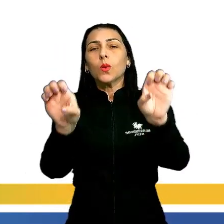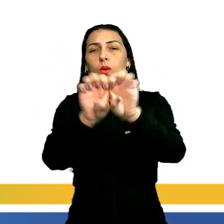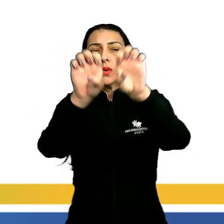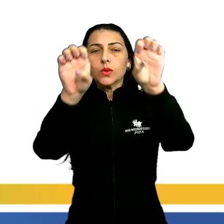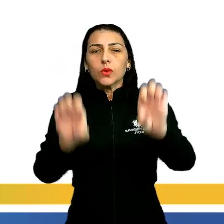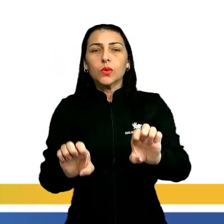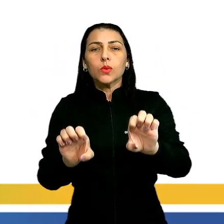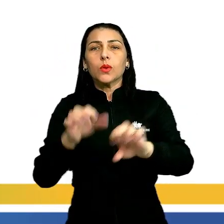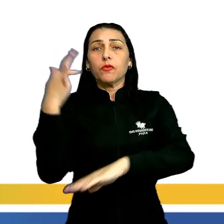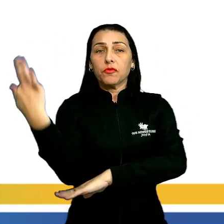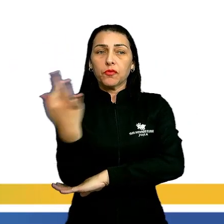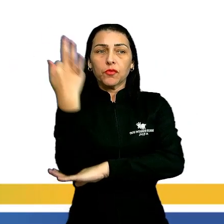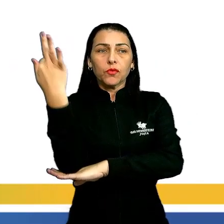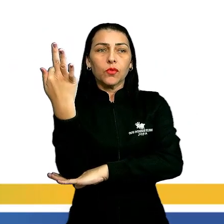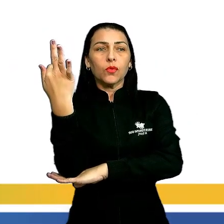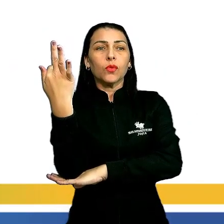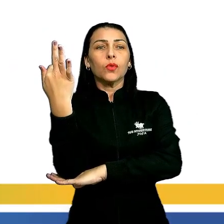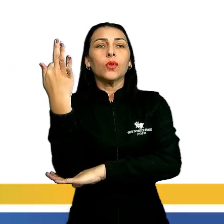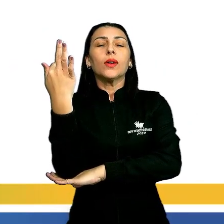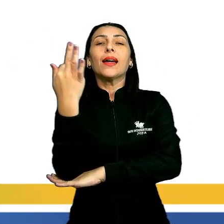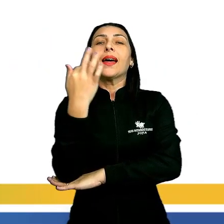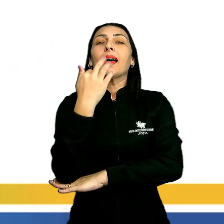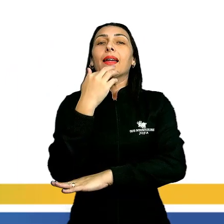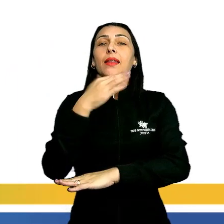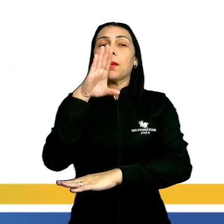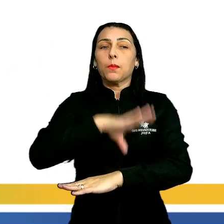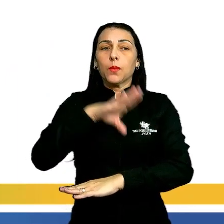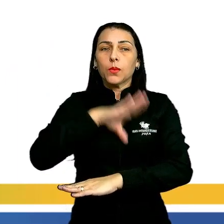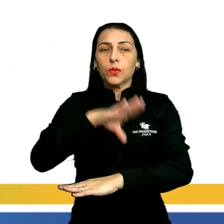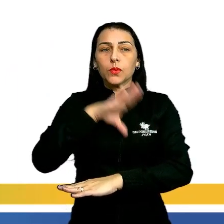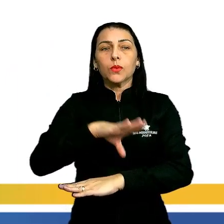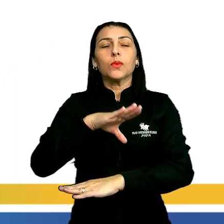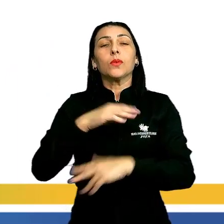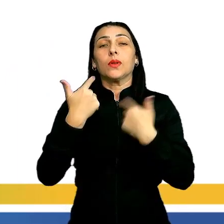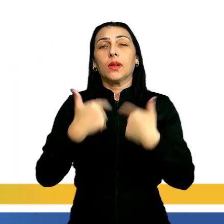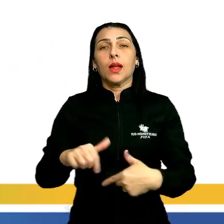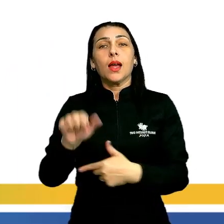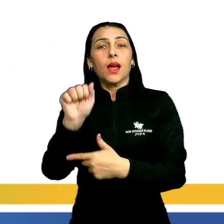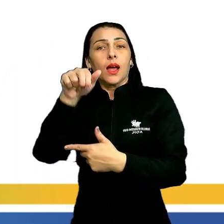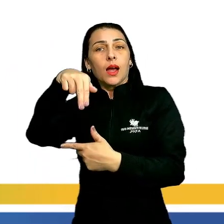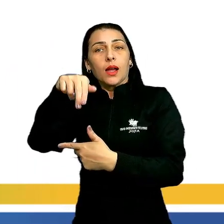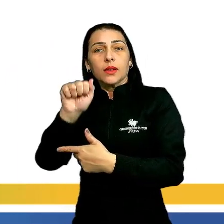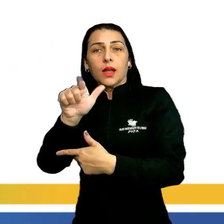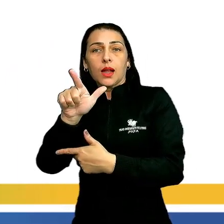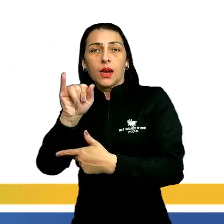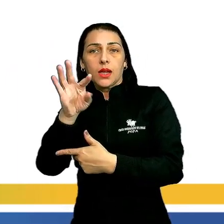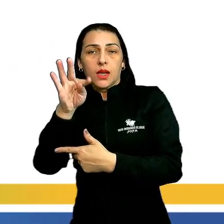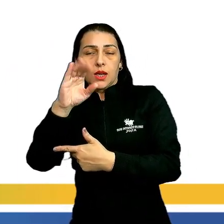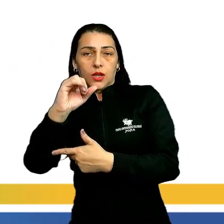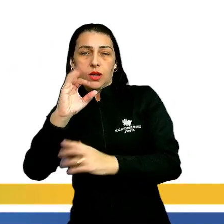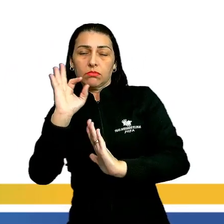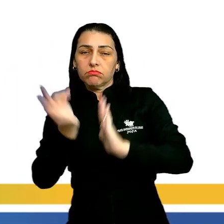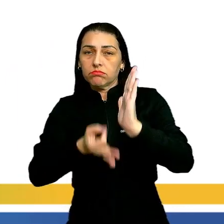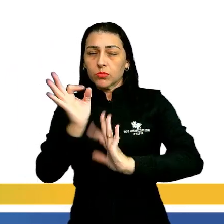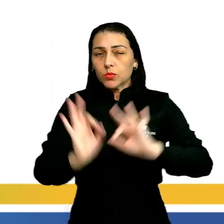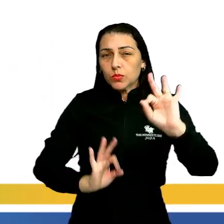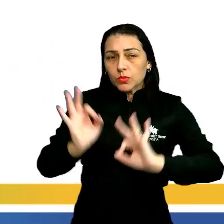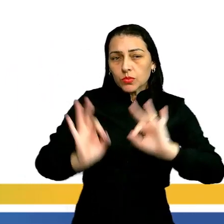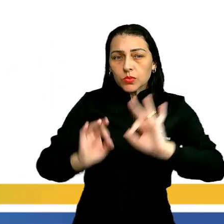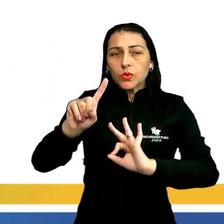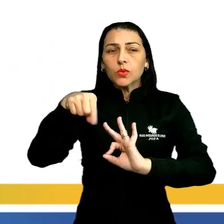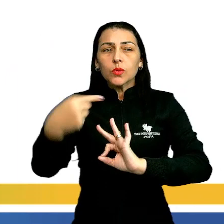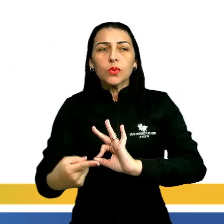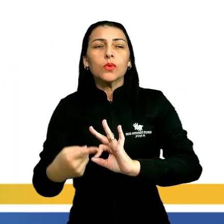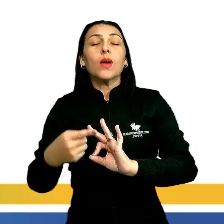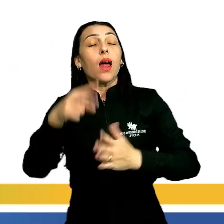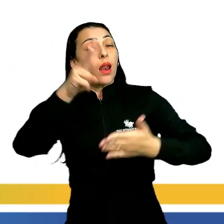estrutura formal, dos signos da linguagem analítica na elaboração de um argumento, logo